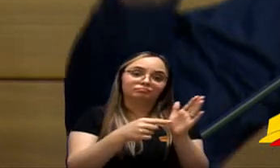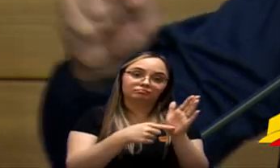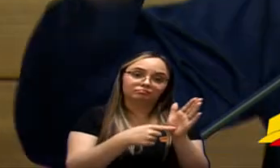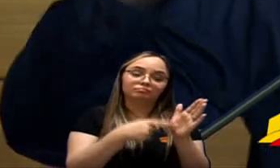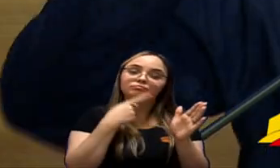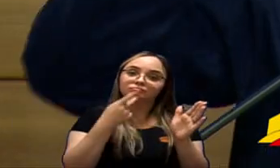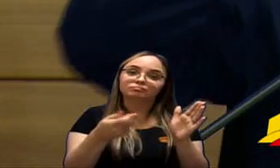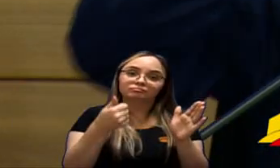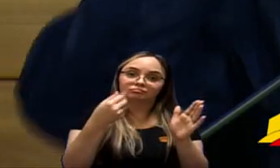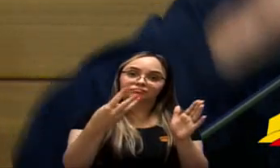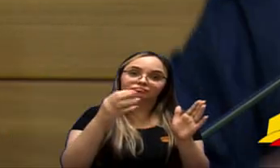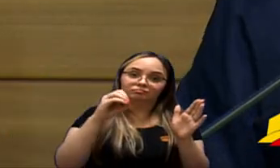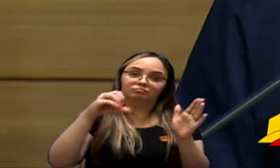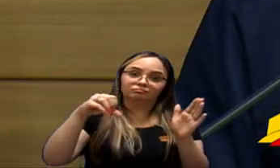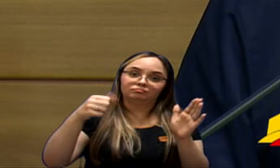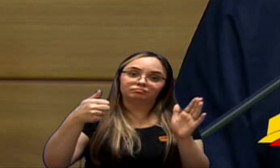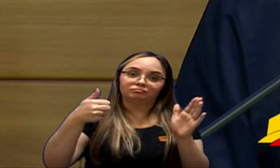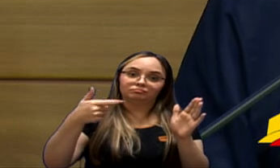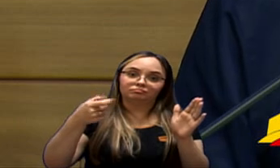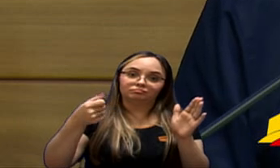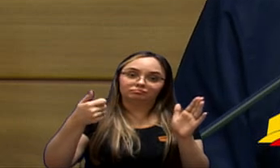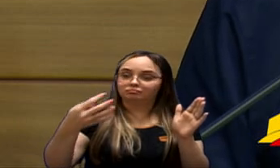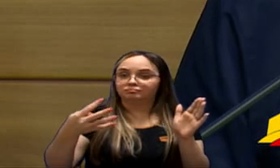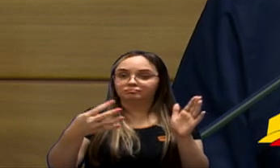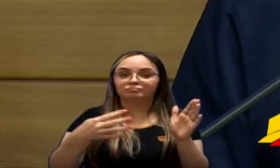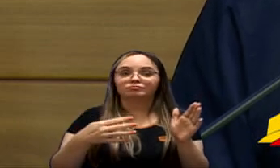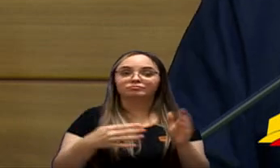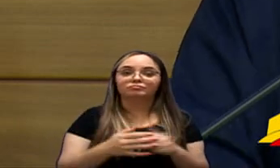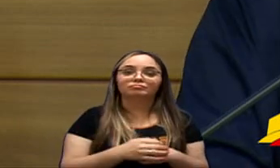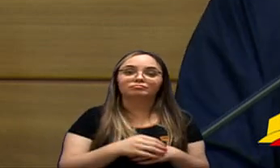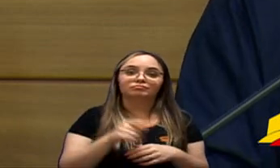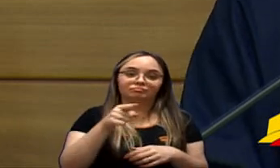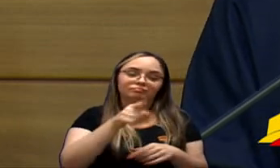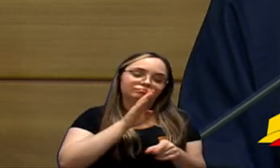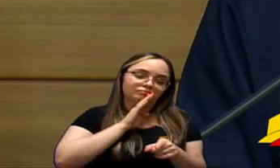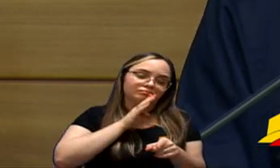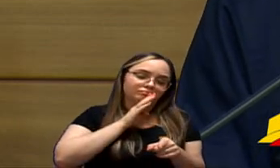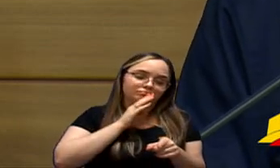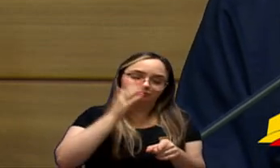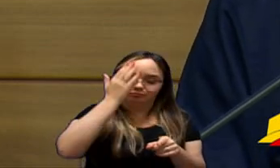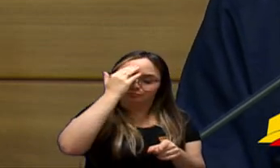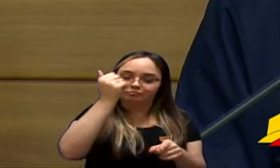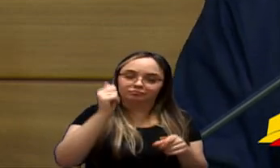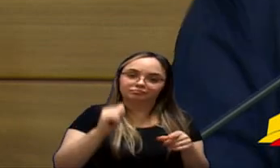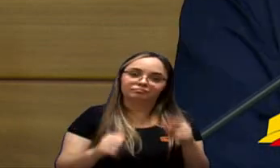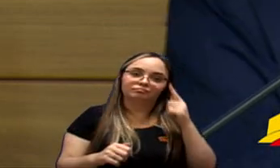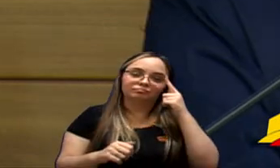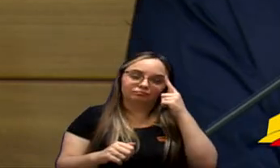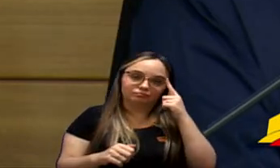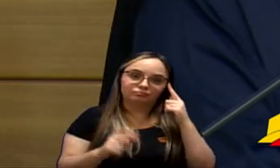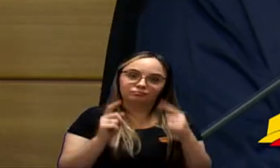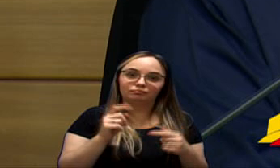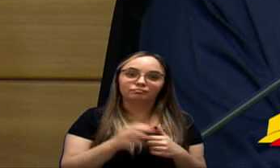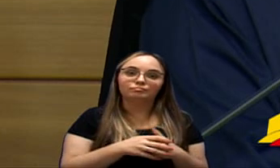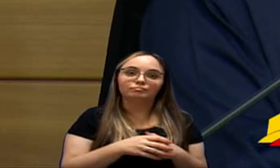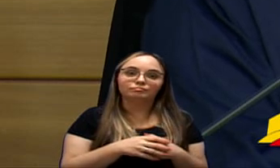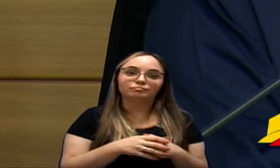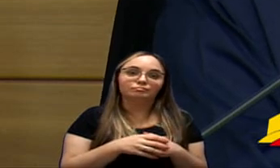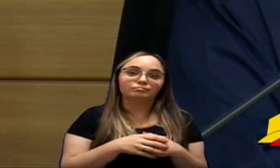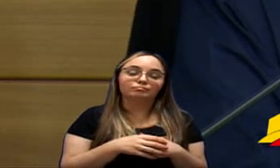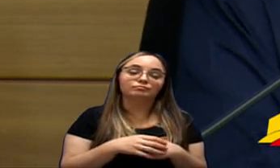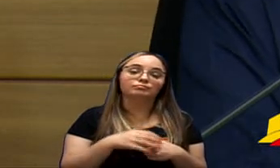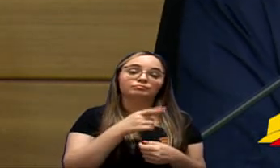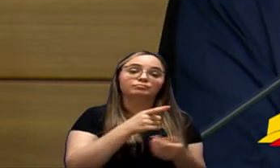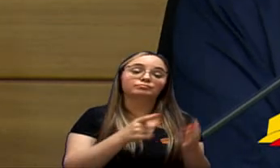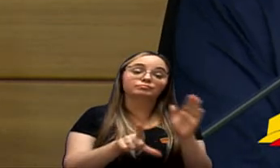preconiza na 13.019/2014 do governo federal, que a senhora conhece muito bem, que foi aprovada.